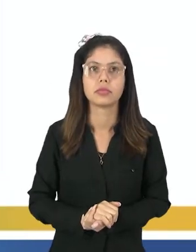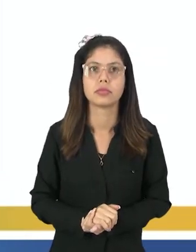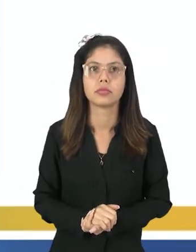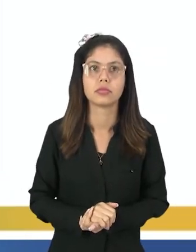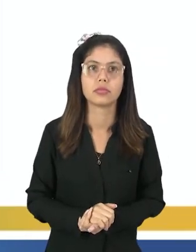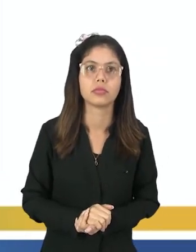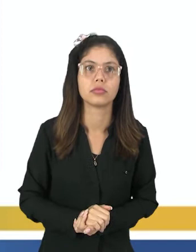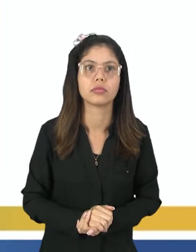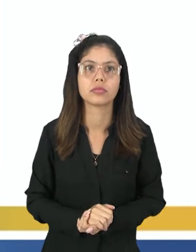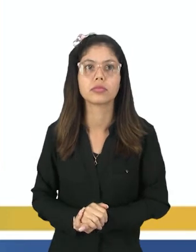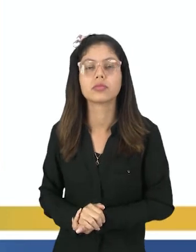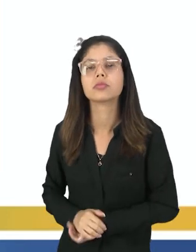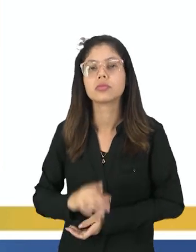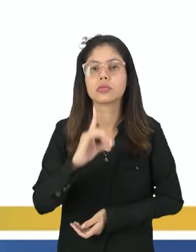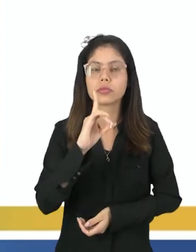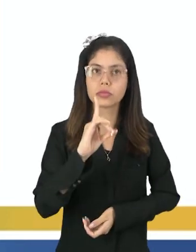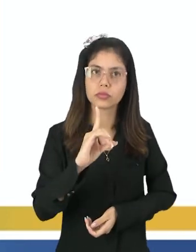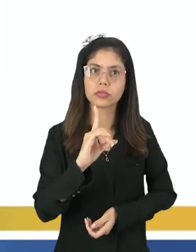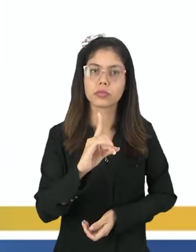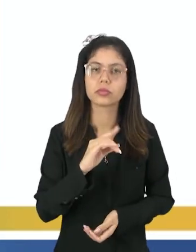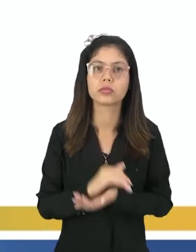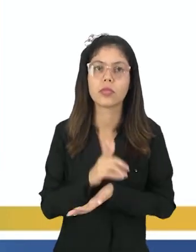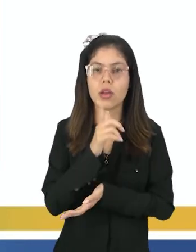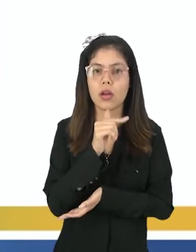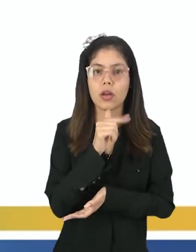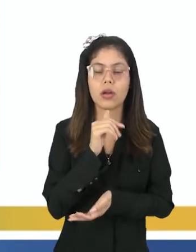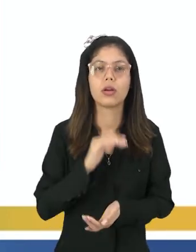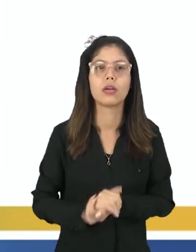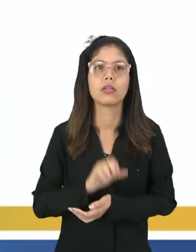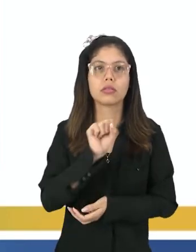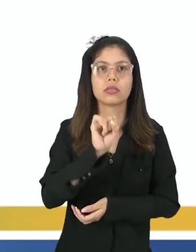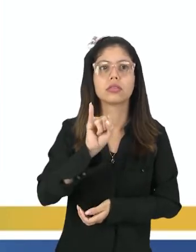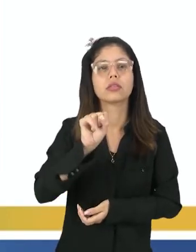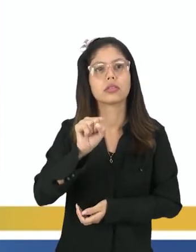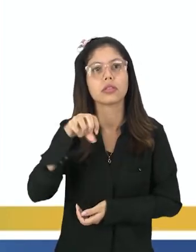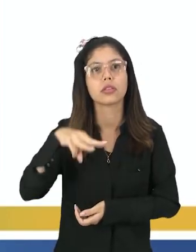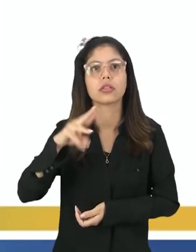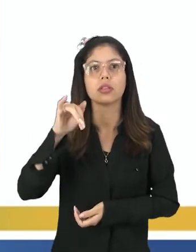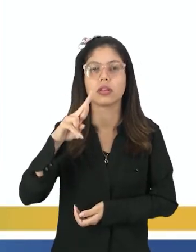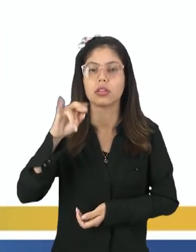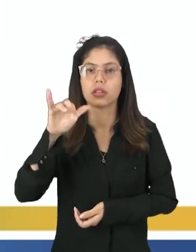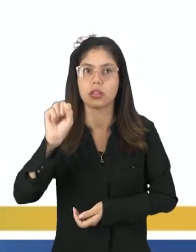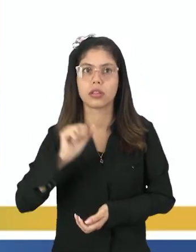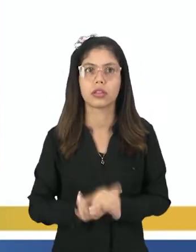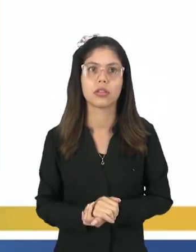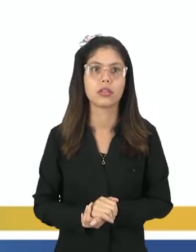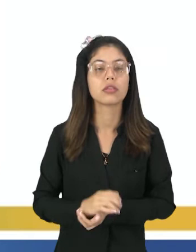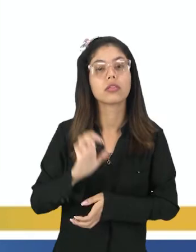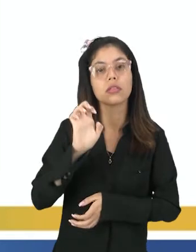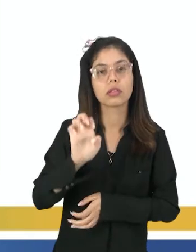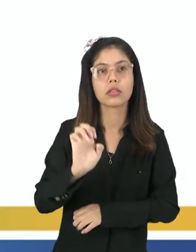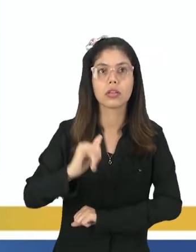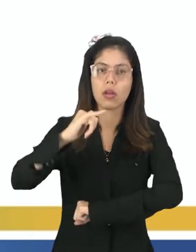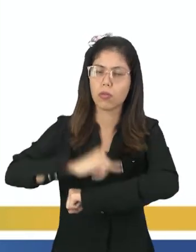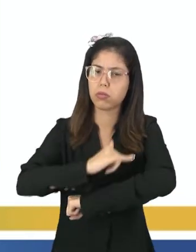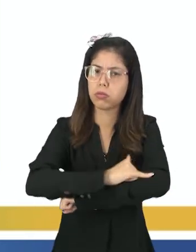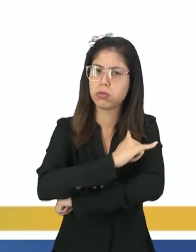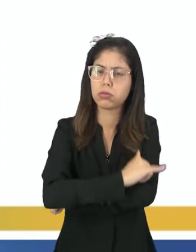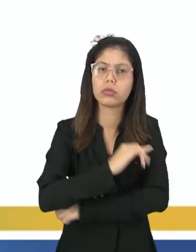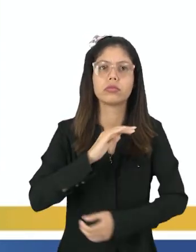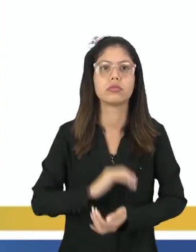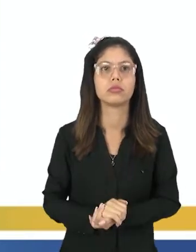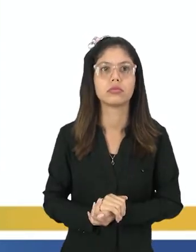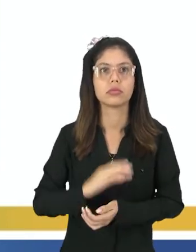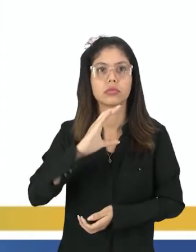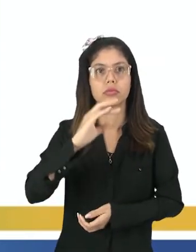também vamos ter aí gordura, na letra D nós temos água e sais minerais e na letra E nós